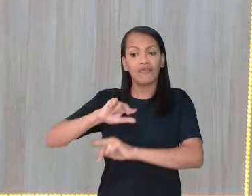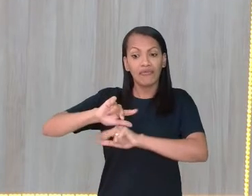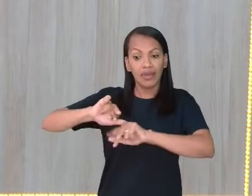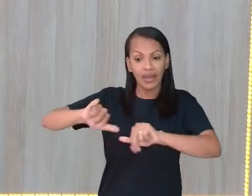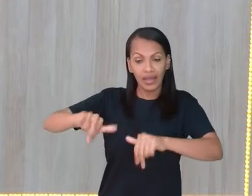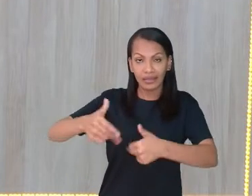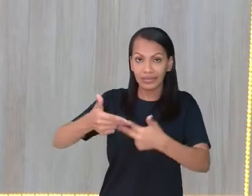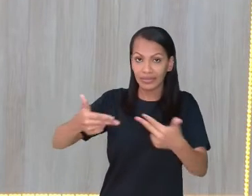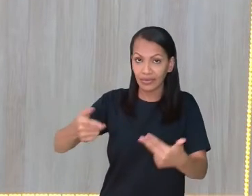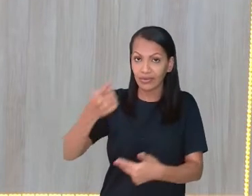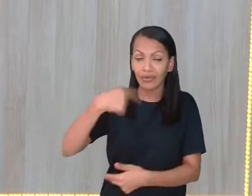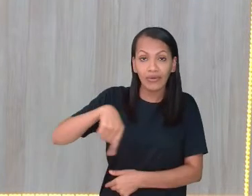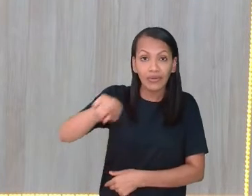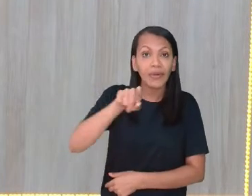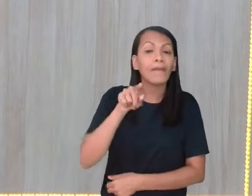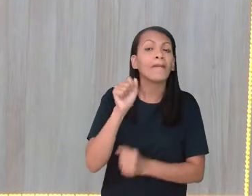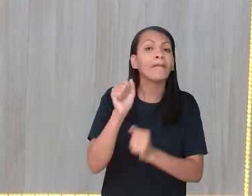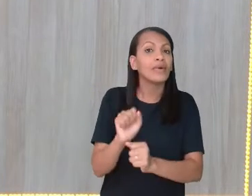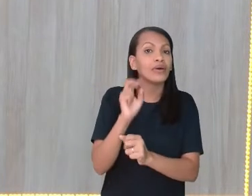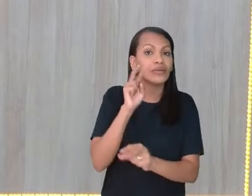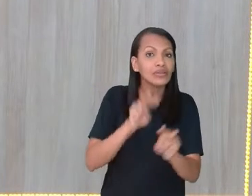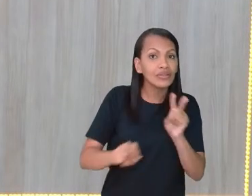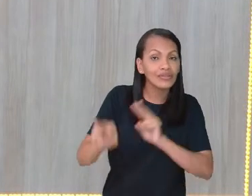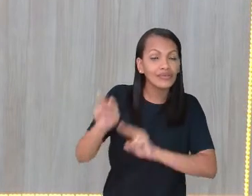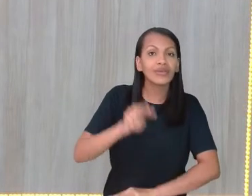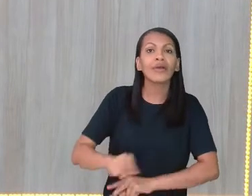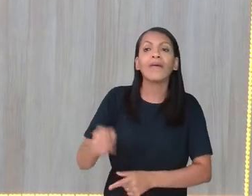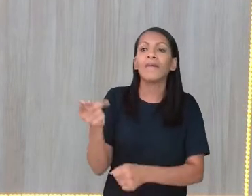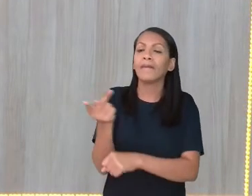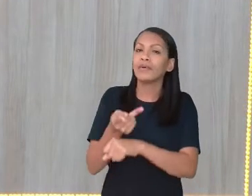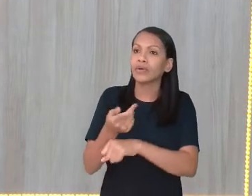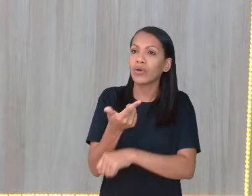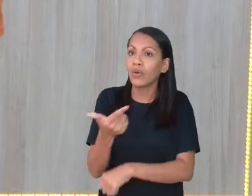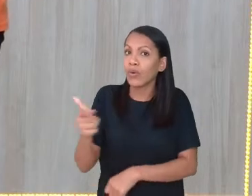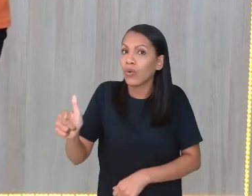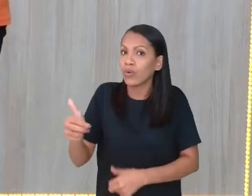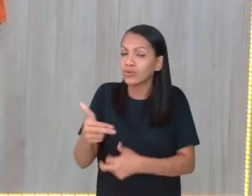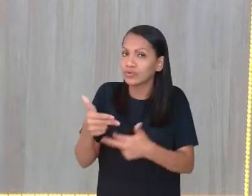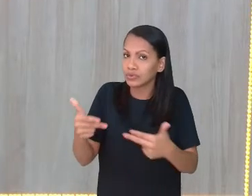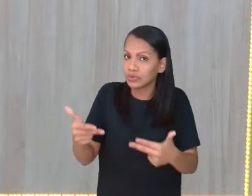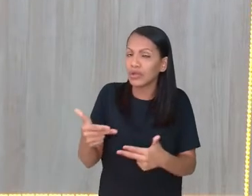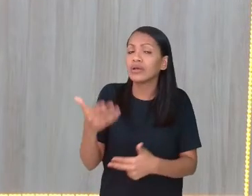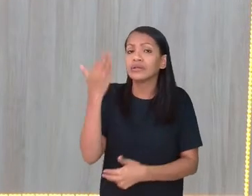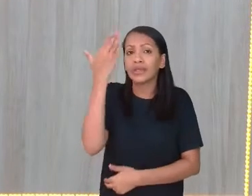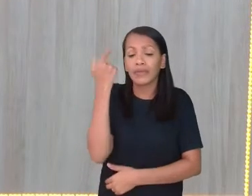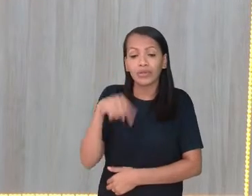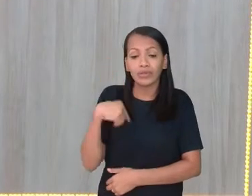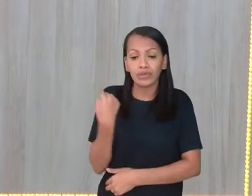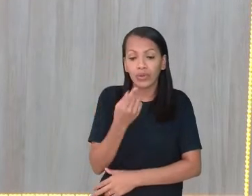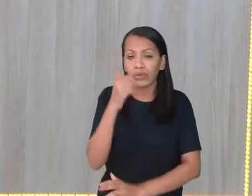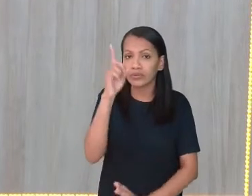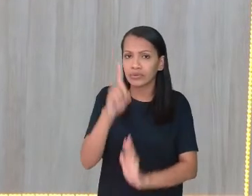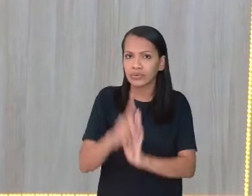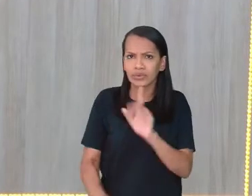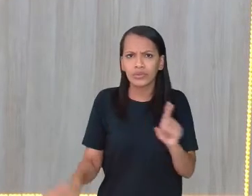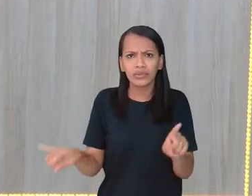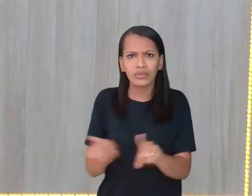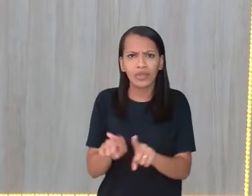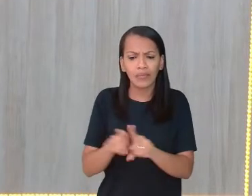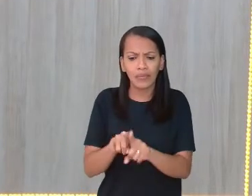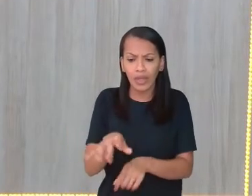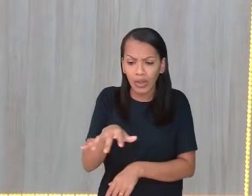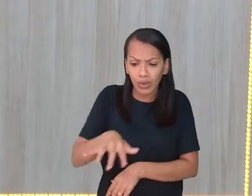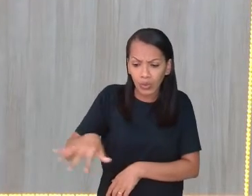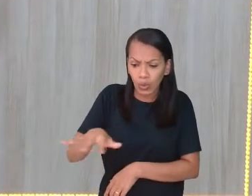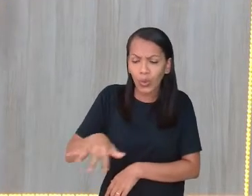Então vocês podem ver e procurem outras coisas também. É muito importante a gente saber dos nossos direitos. Temos aí alguns locais disponíveis